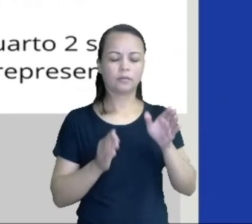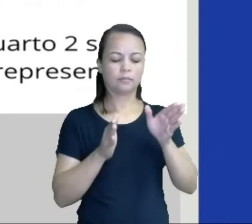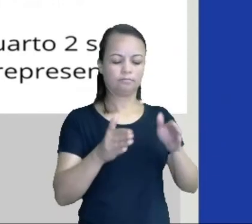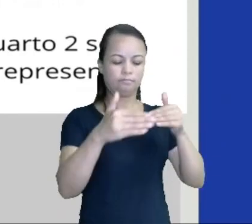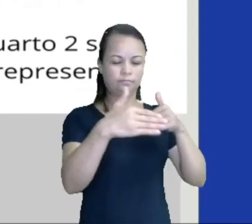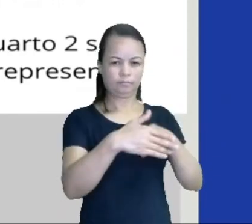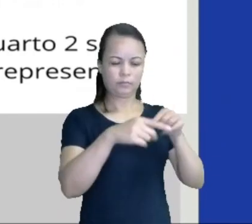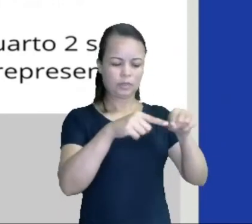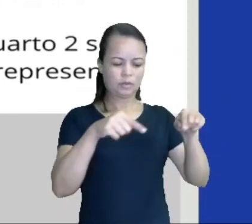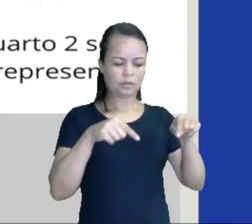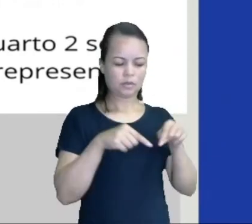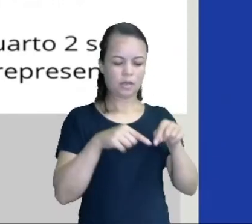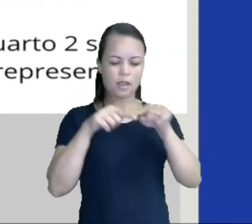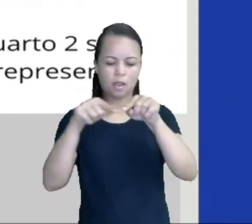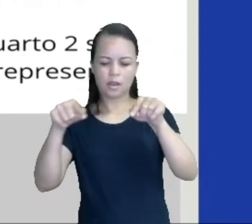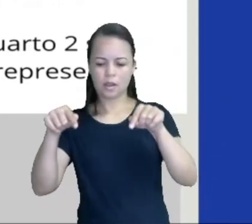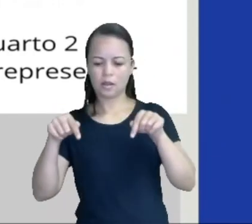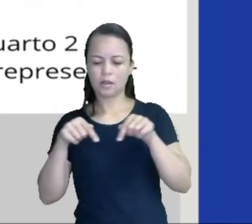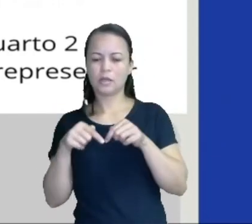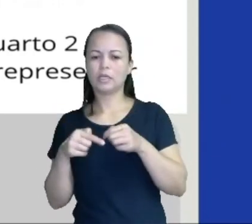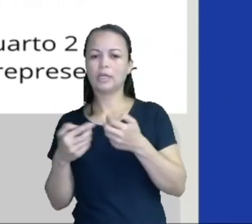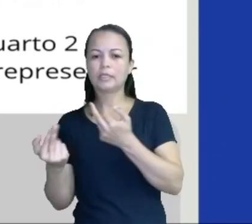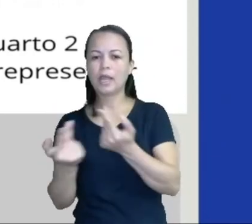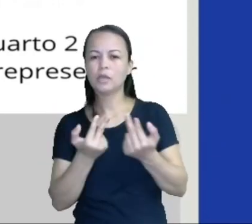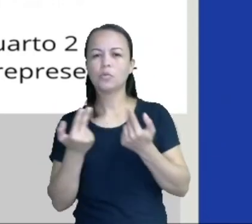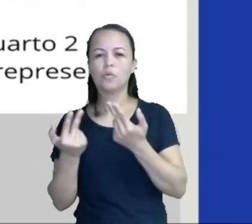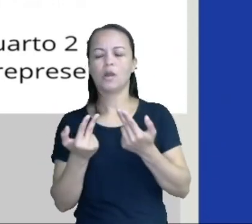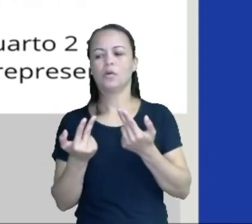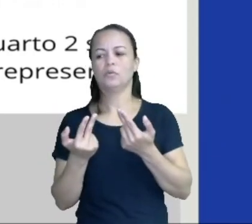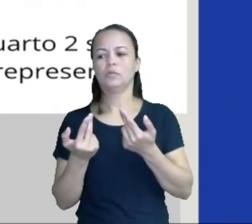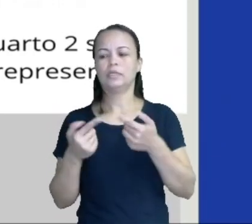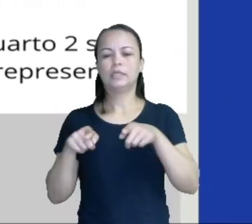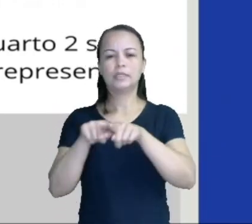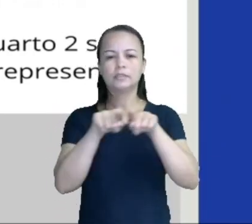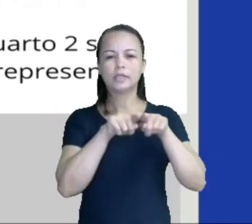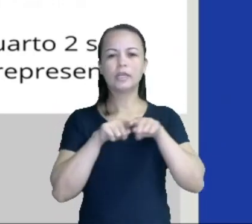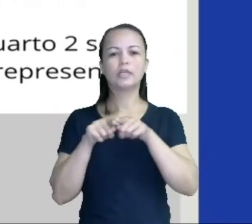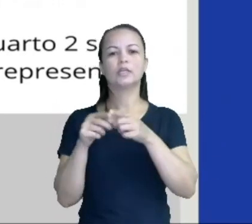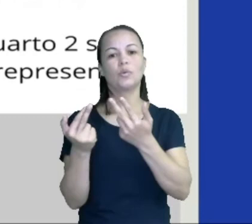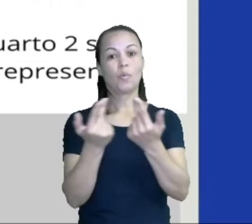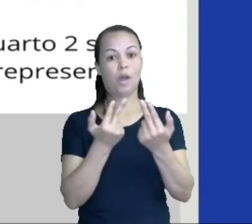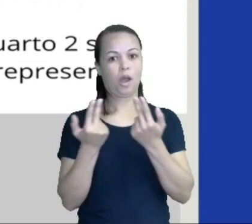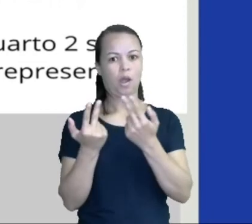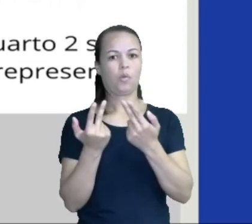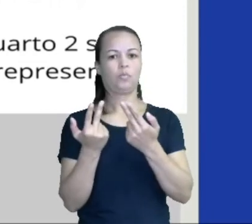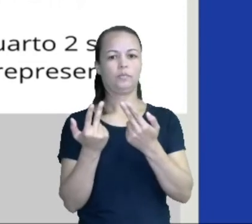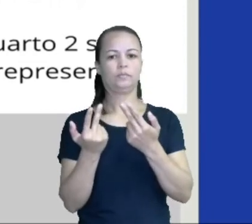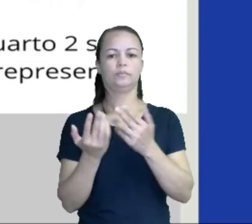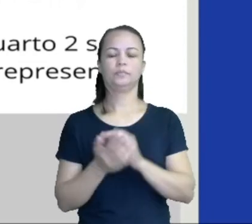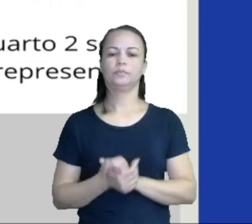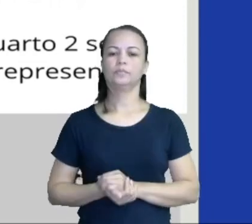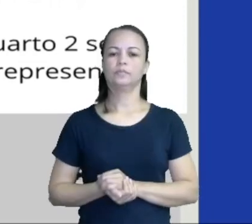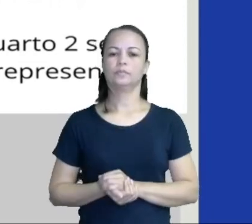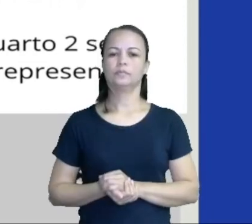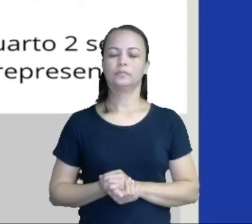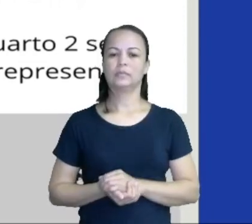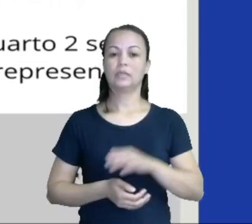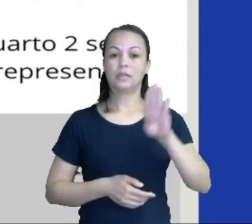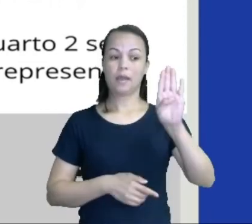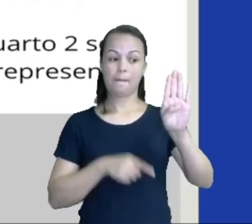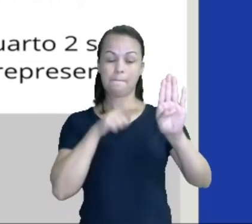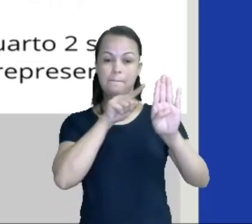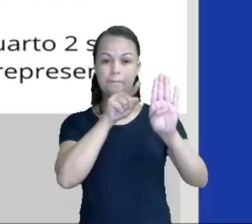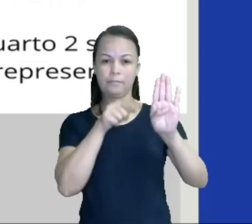né? Aí vai ver quais são que têm a mesma medida. Na questão